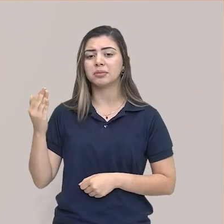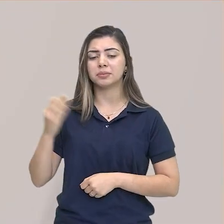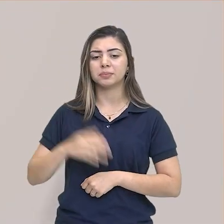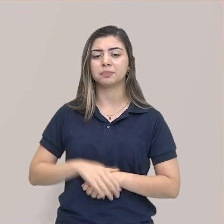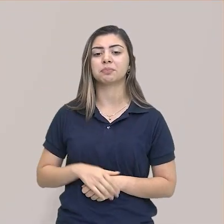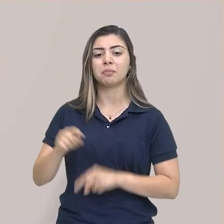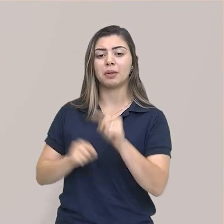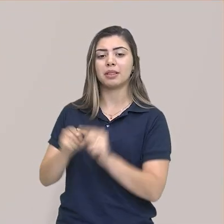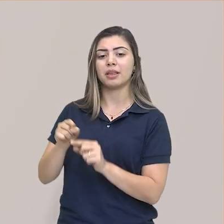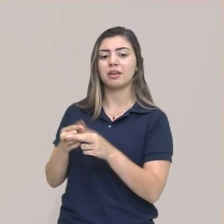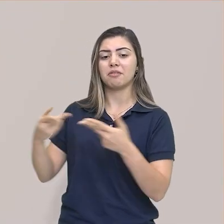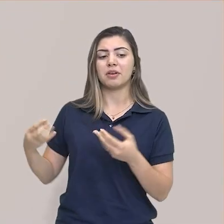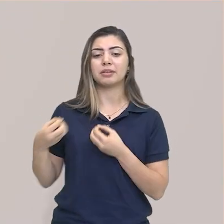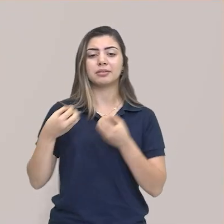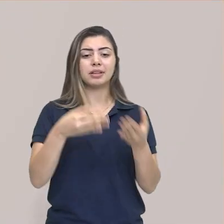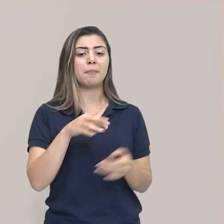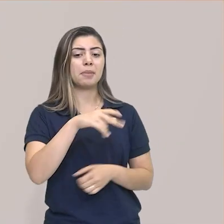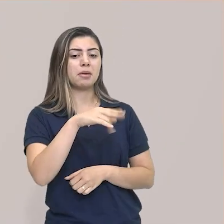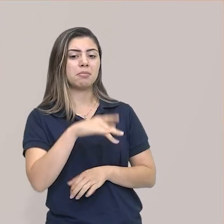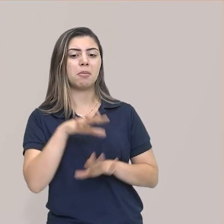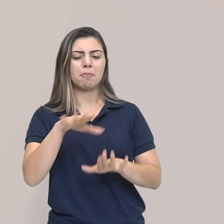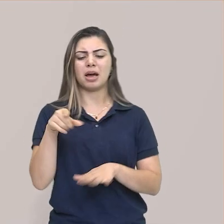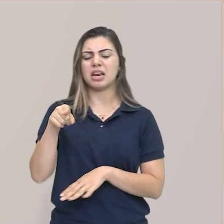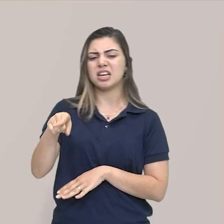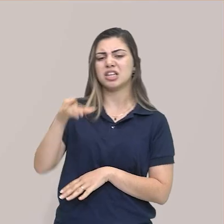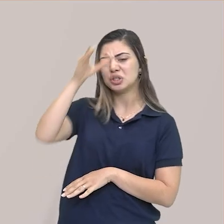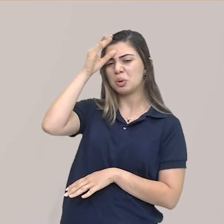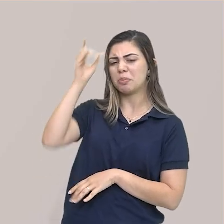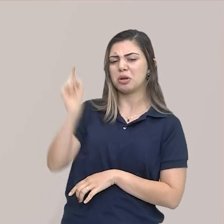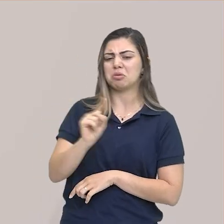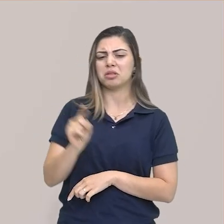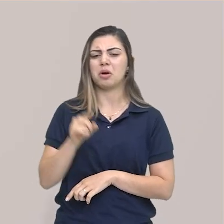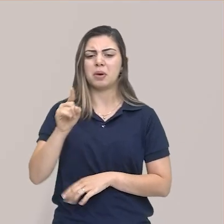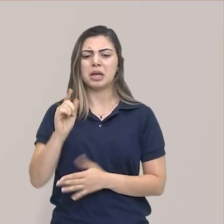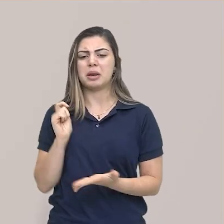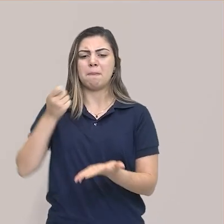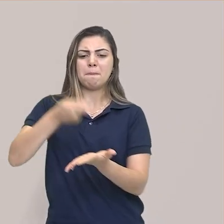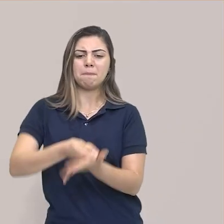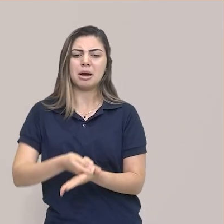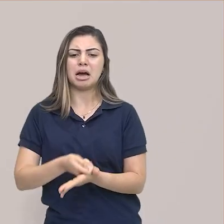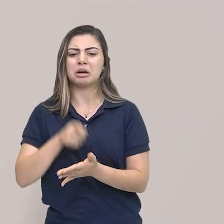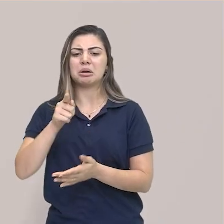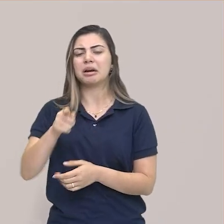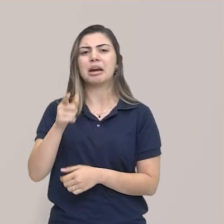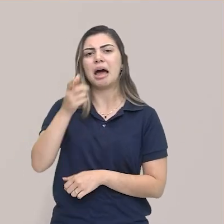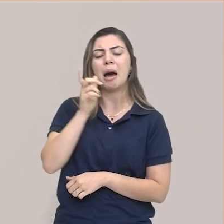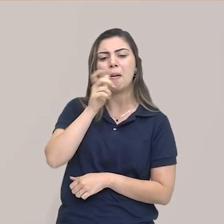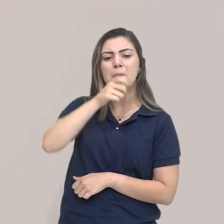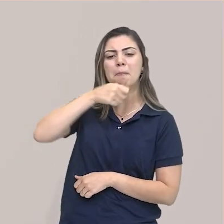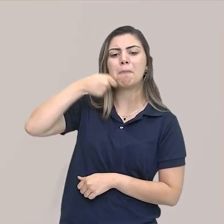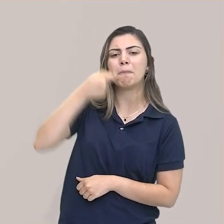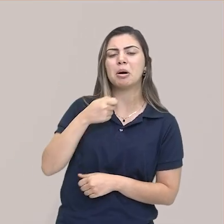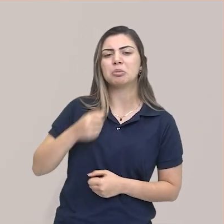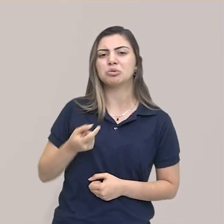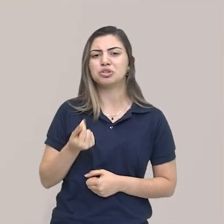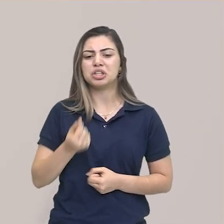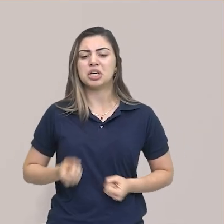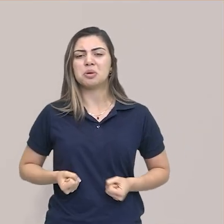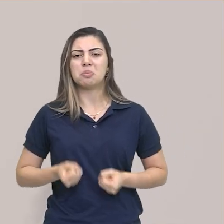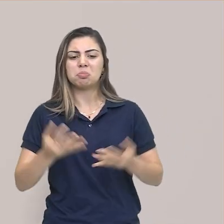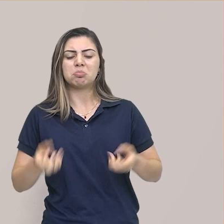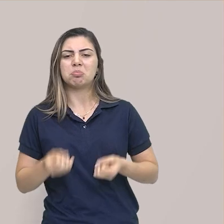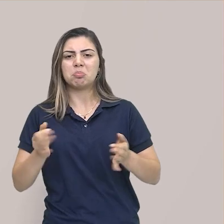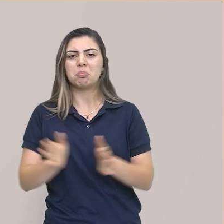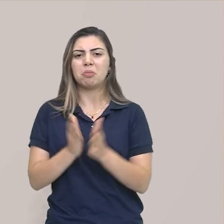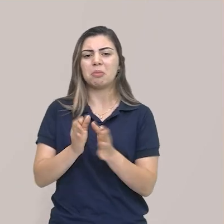deixo meus bens à minha irmã, não a meu sobrinho, jamais será paga a conta do padeiro, nada dou aos pobres.